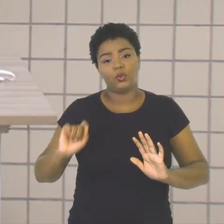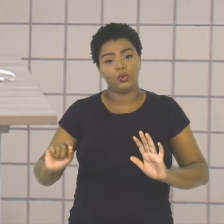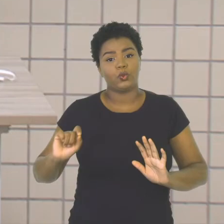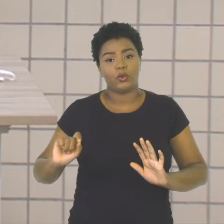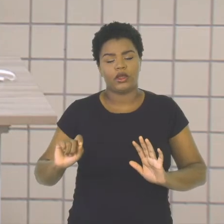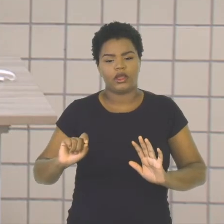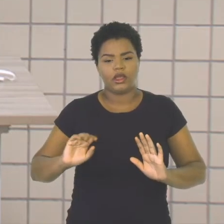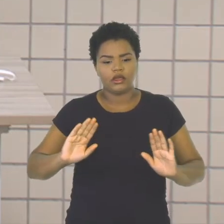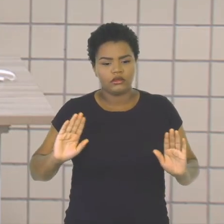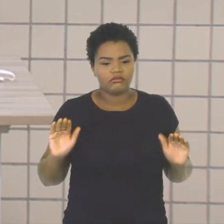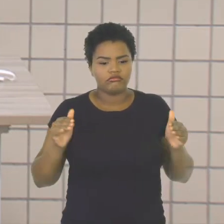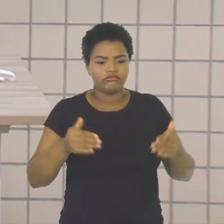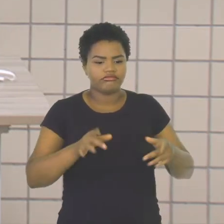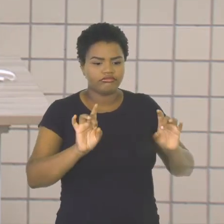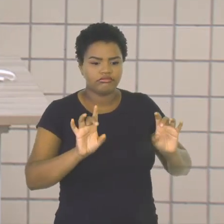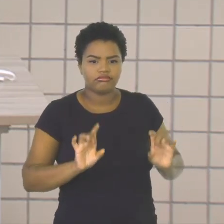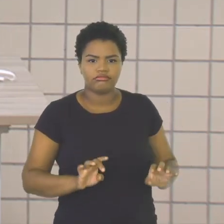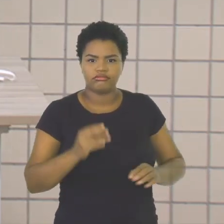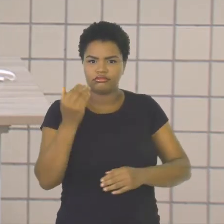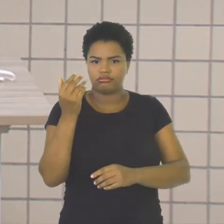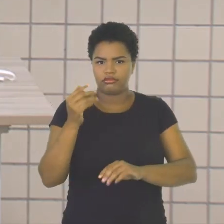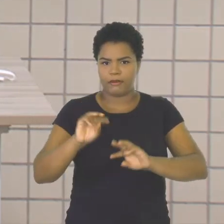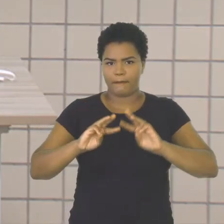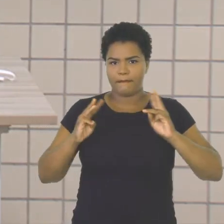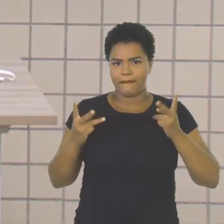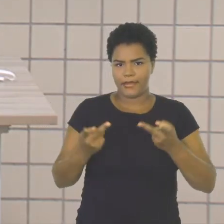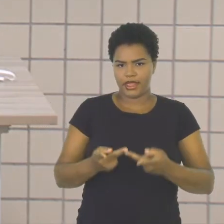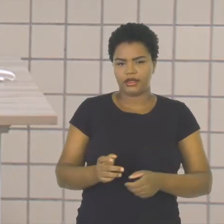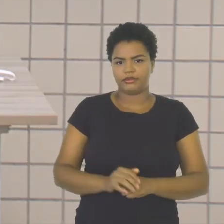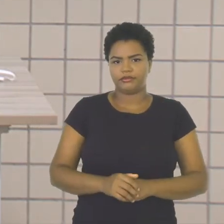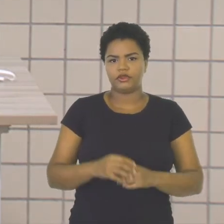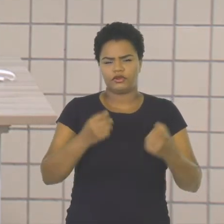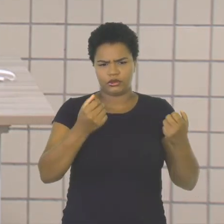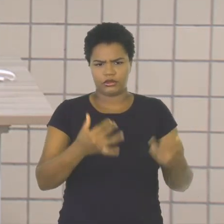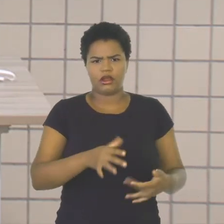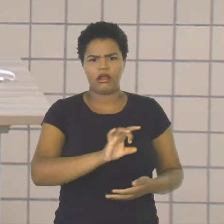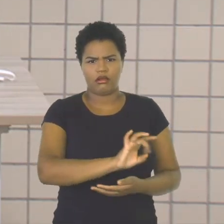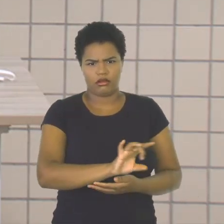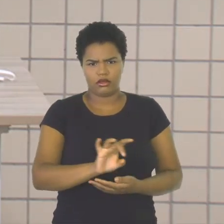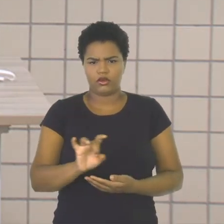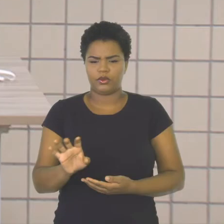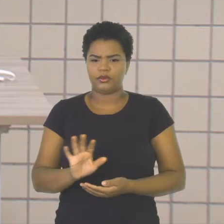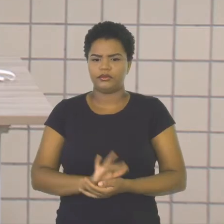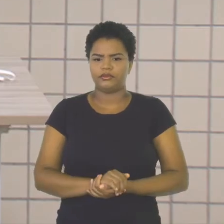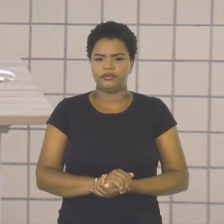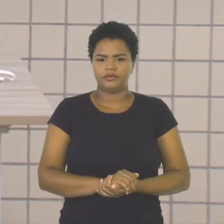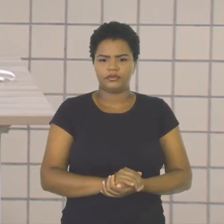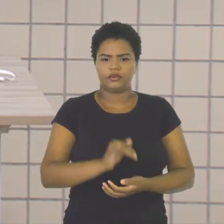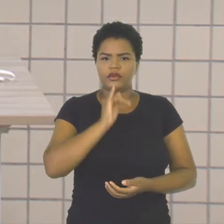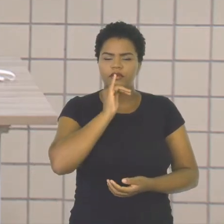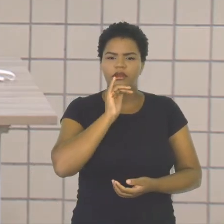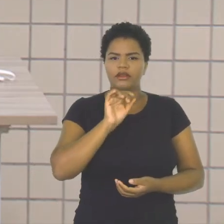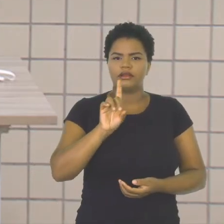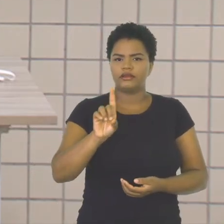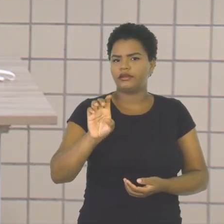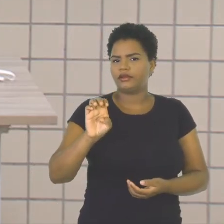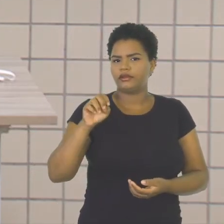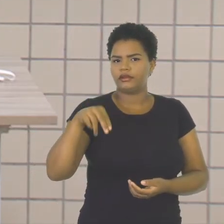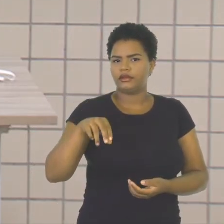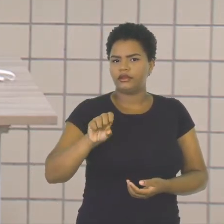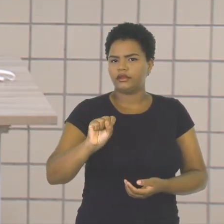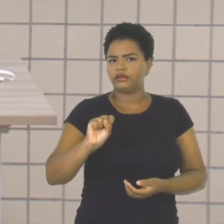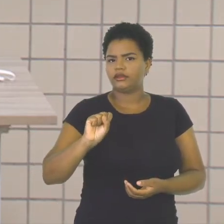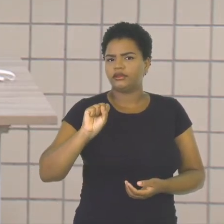específicas da matéria, tá? Aí eu vou falar um pouquinho de cada uma delas. Por exemplo, a densidade é o resultado